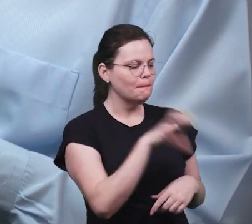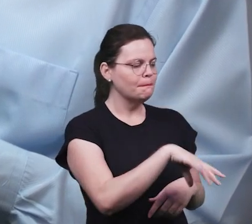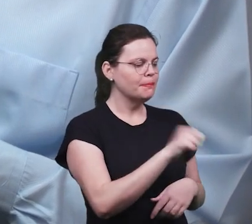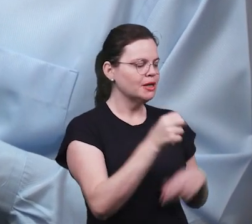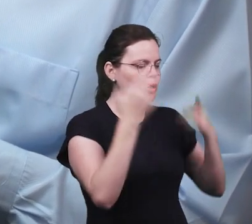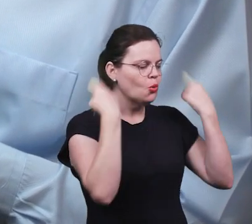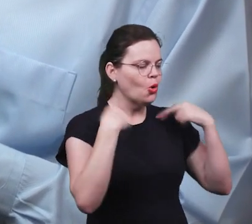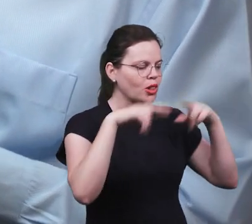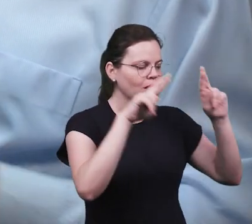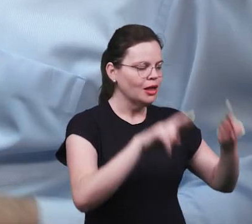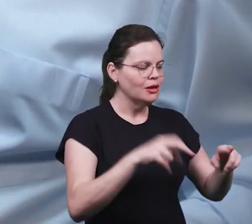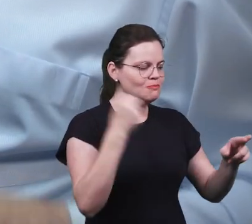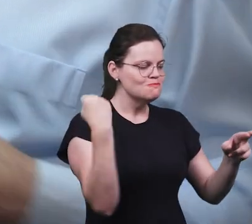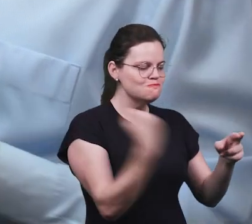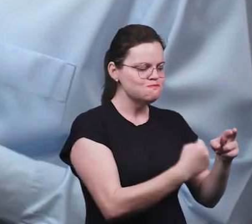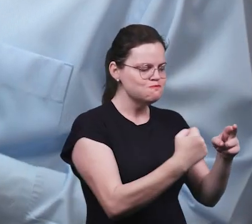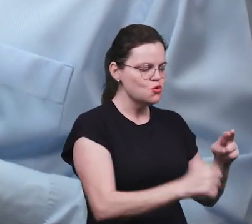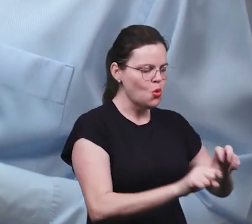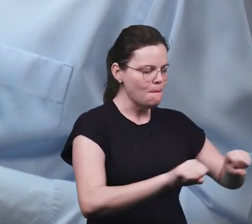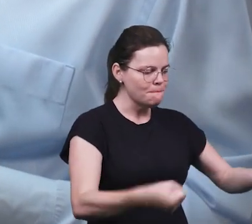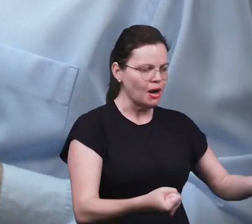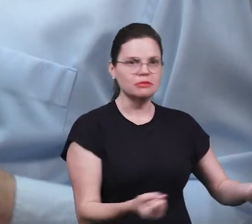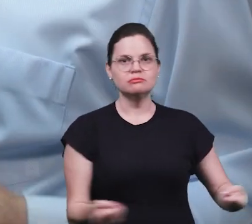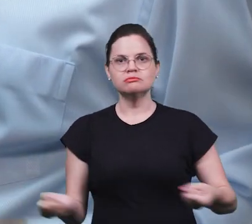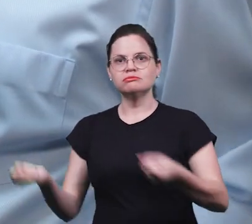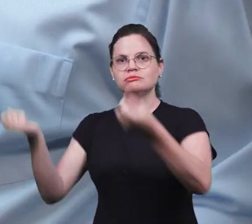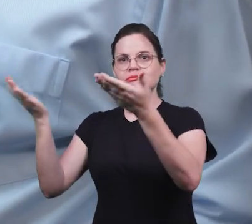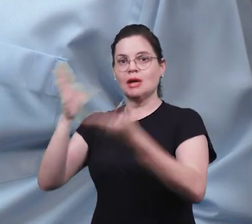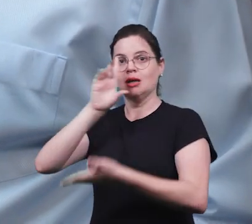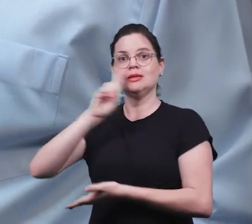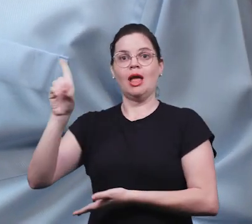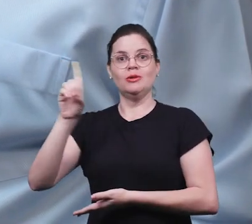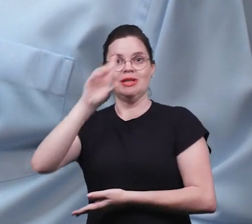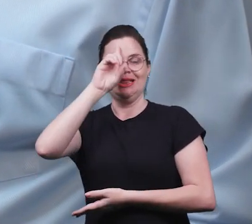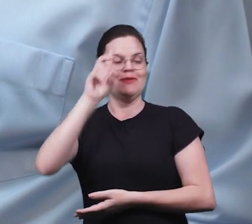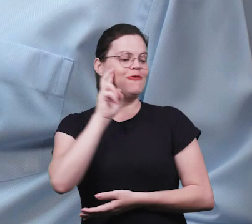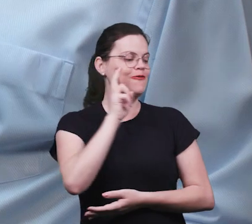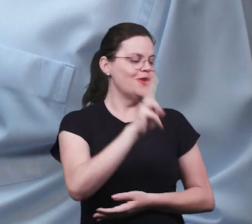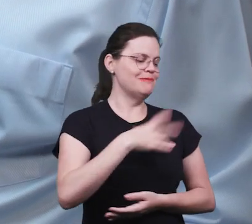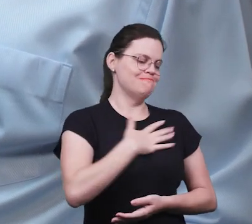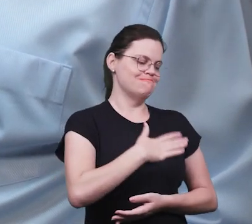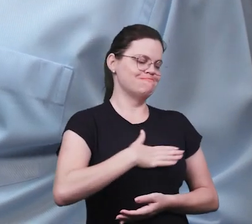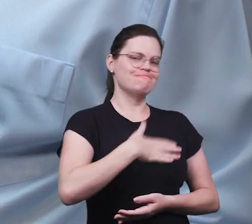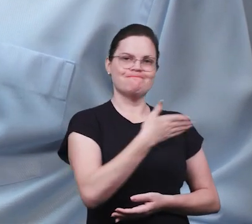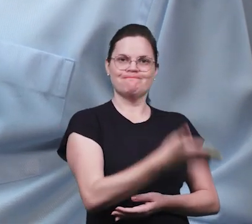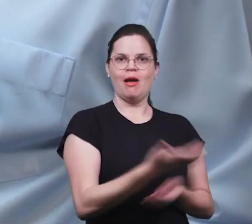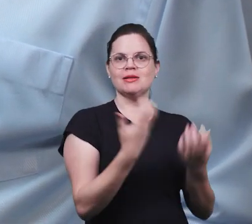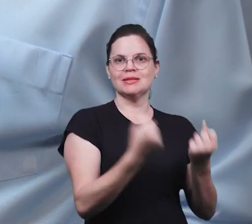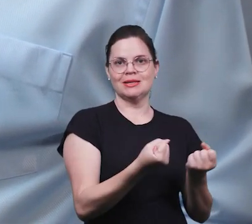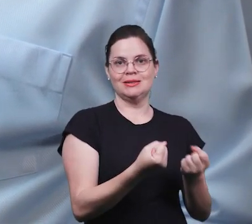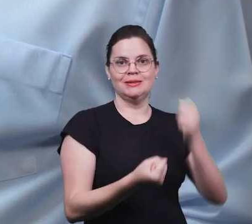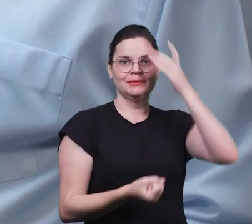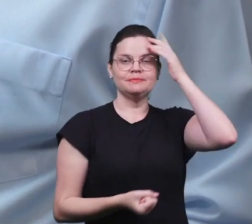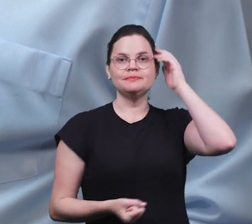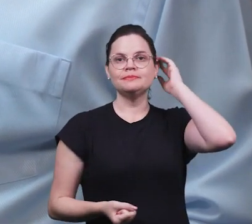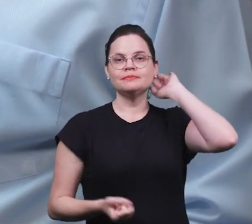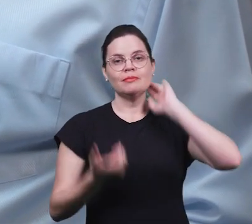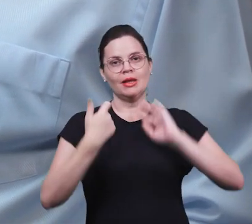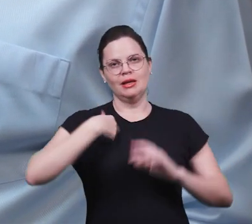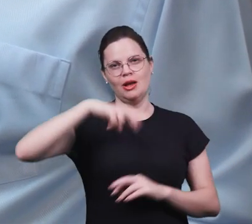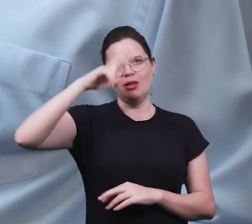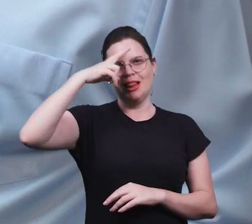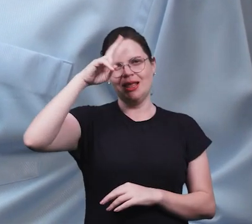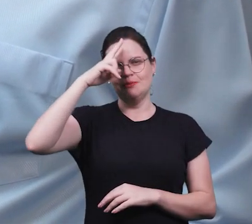isso agrada a Deus. E eu me lembrei aqui de um versículo do